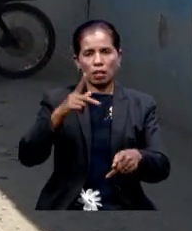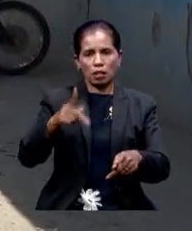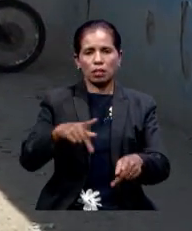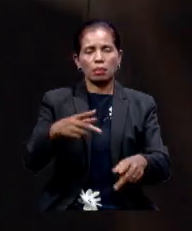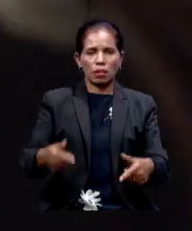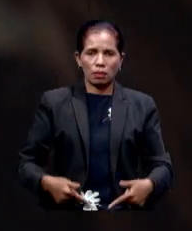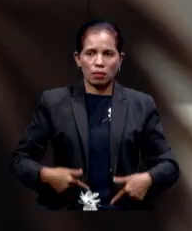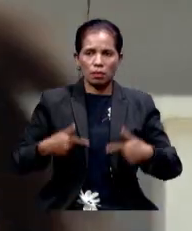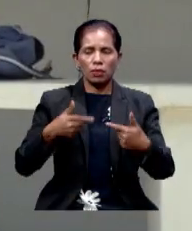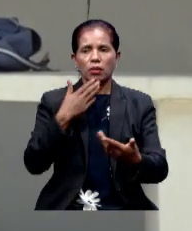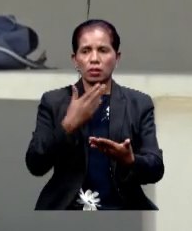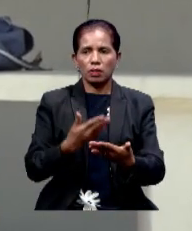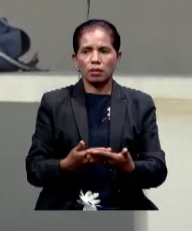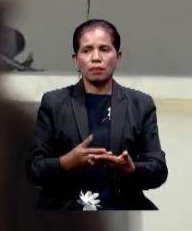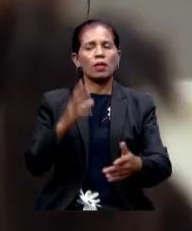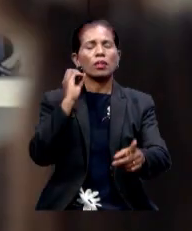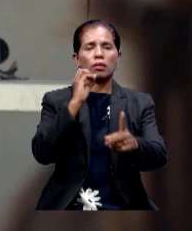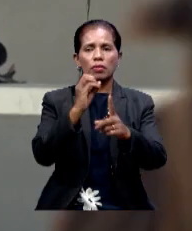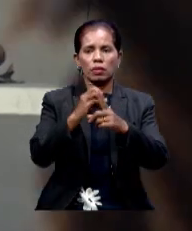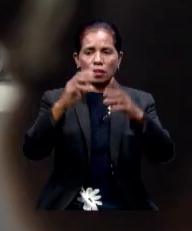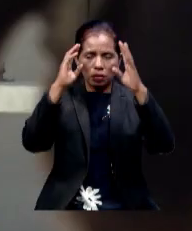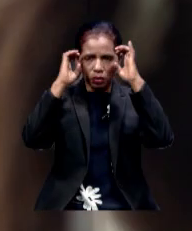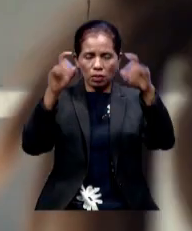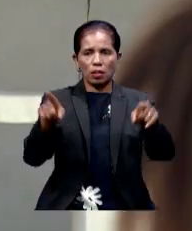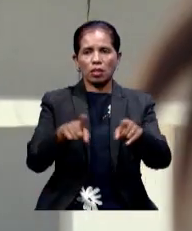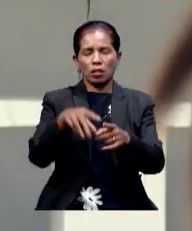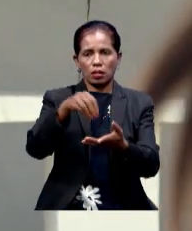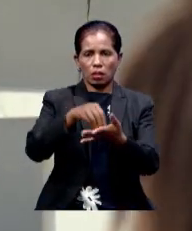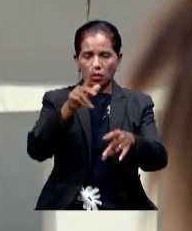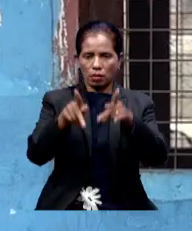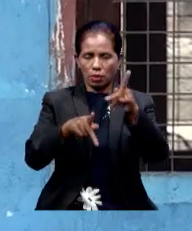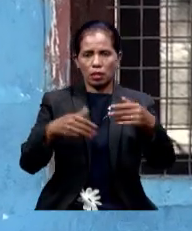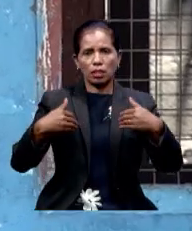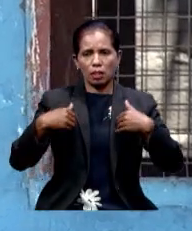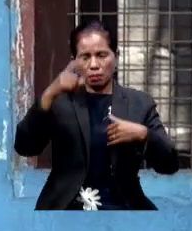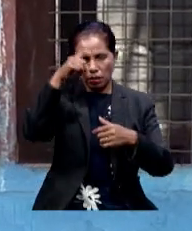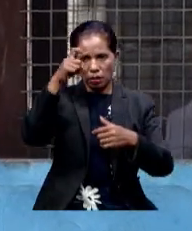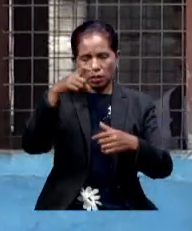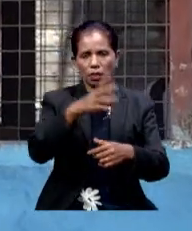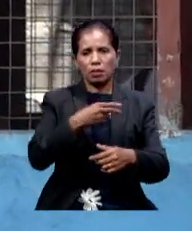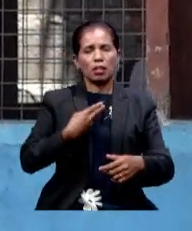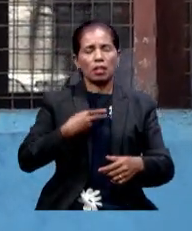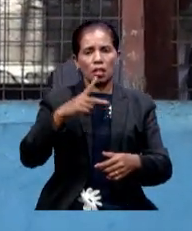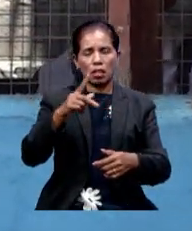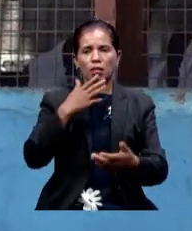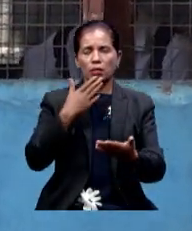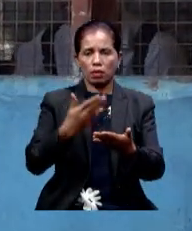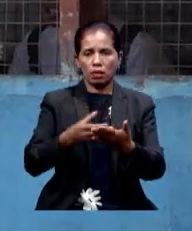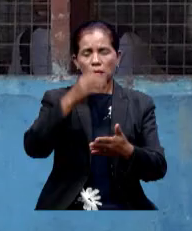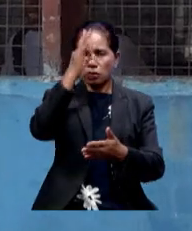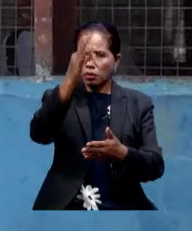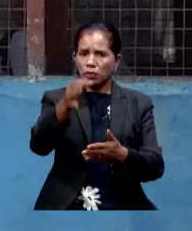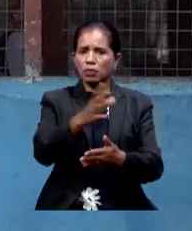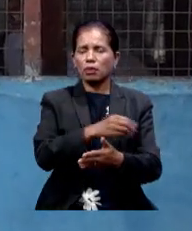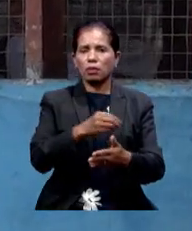a Moristiak. Objetivos de educação maka a tu criar a minha ideia de qualidade no caráter e visão luam para o futuro,